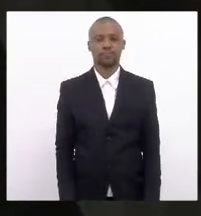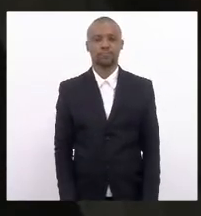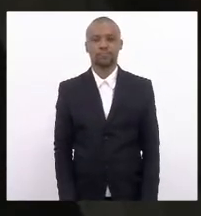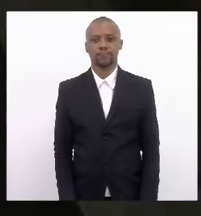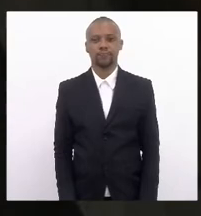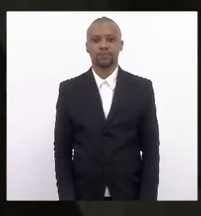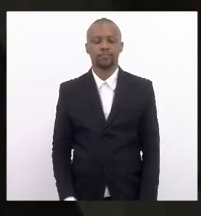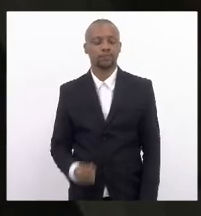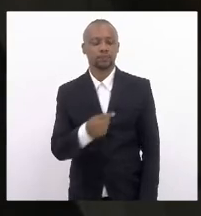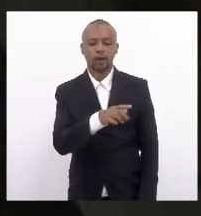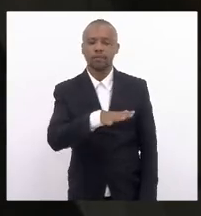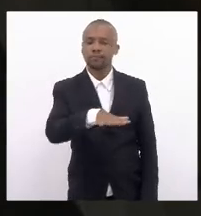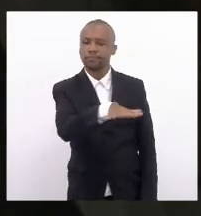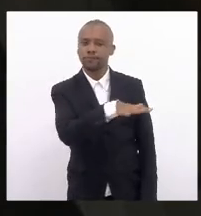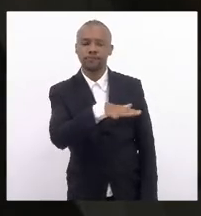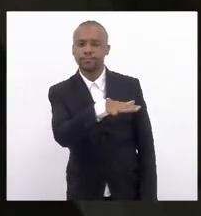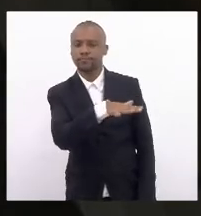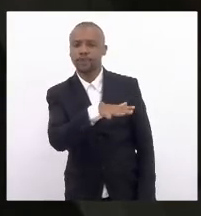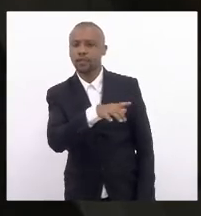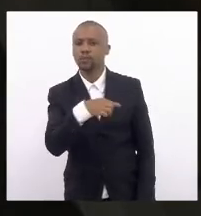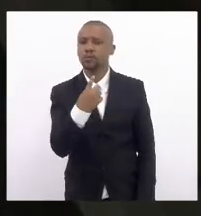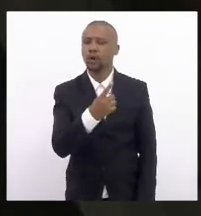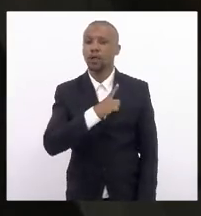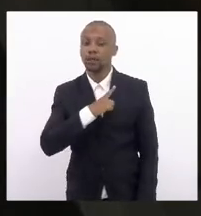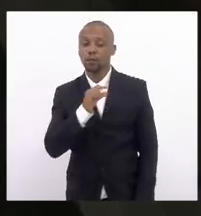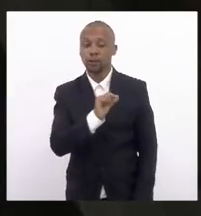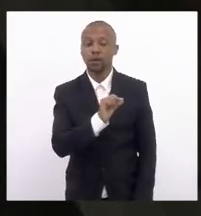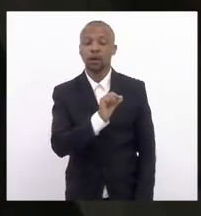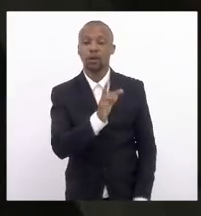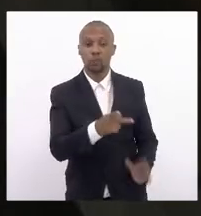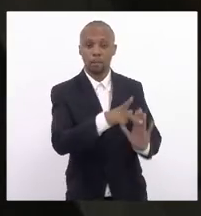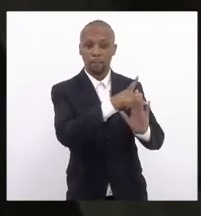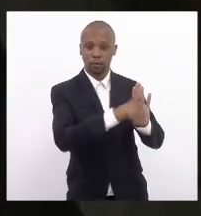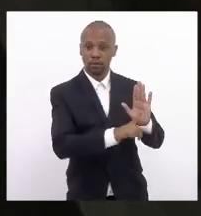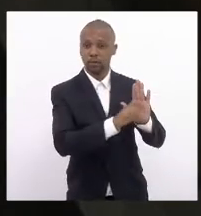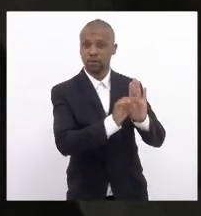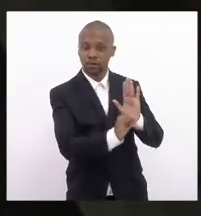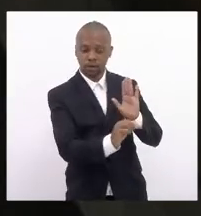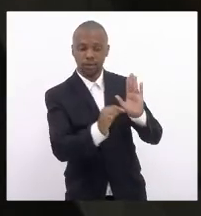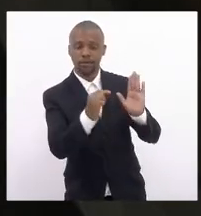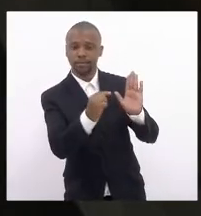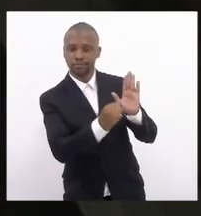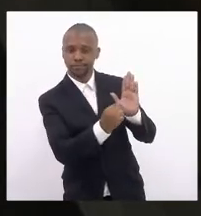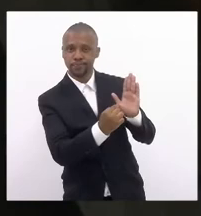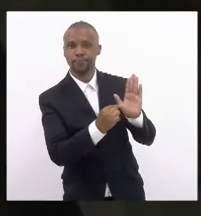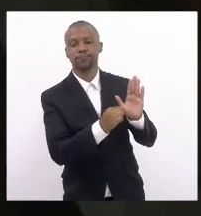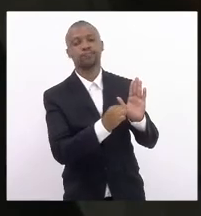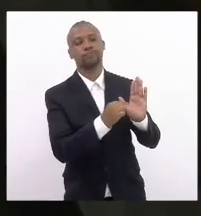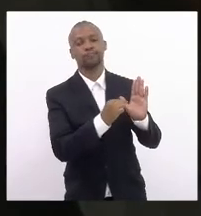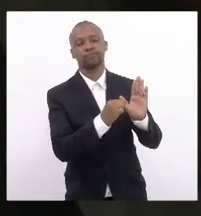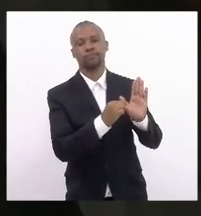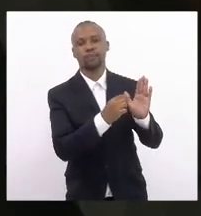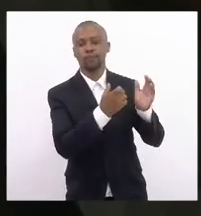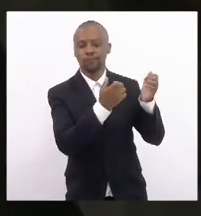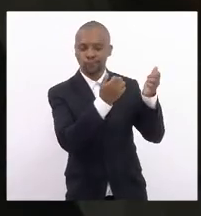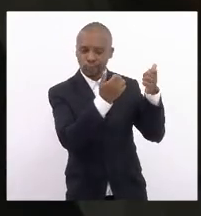Por um lado, o projeto de lei